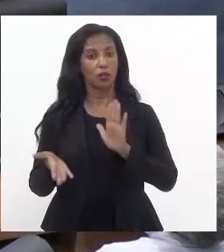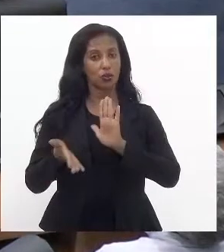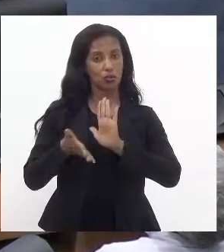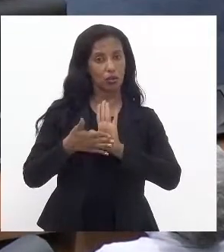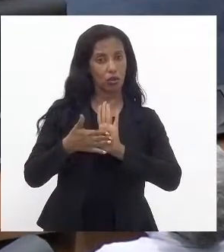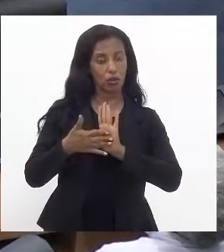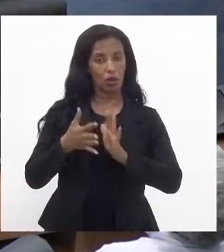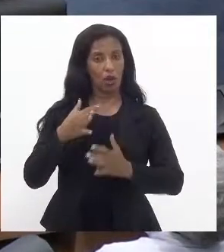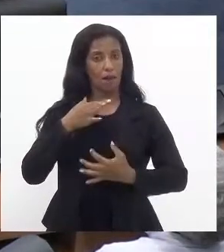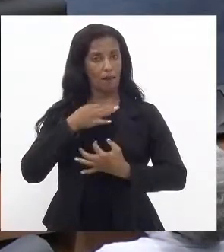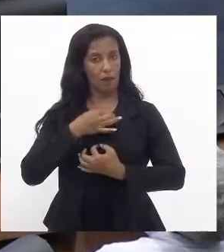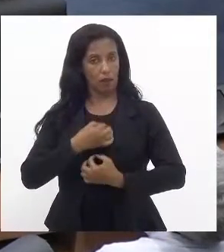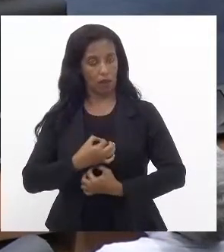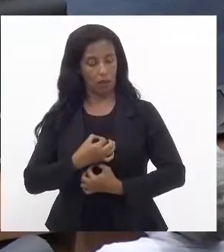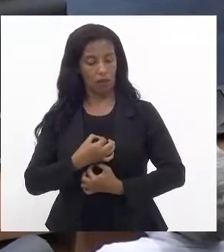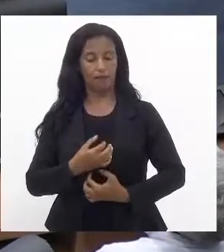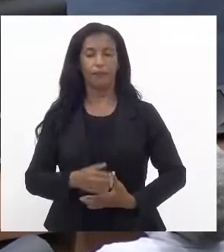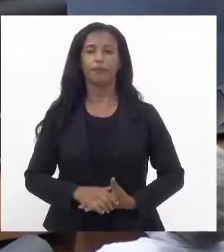ao cônsul,